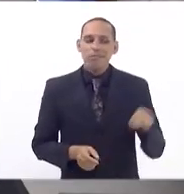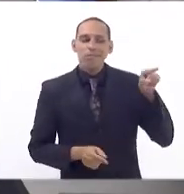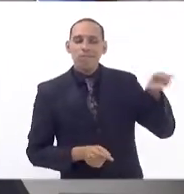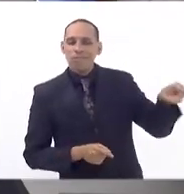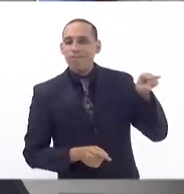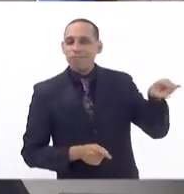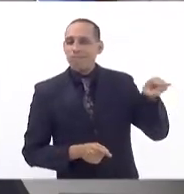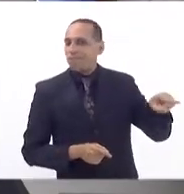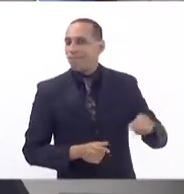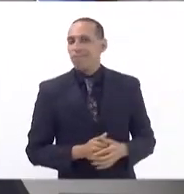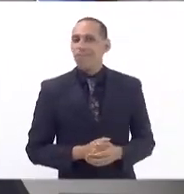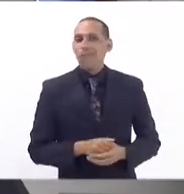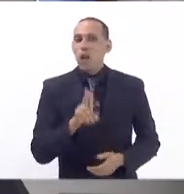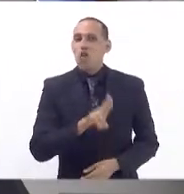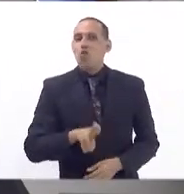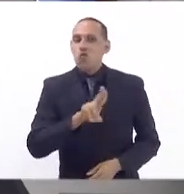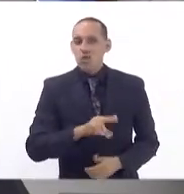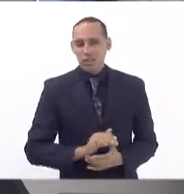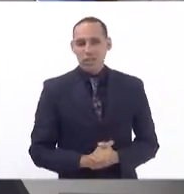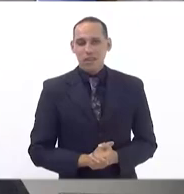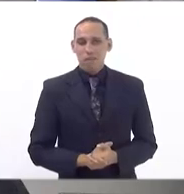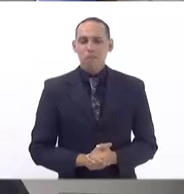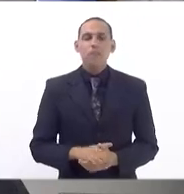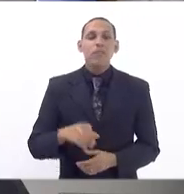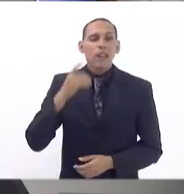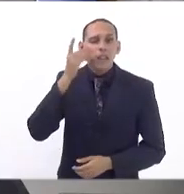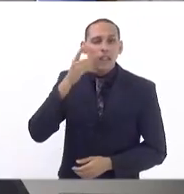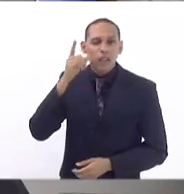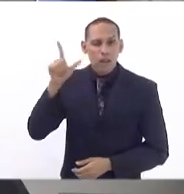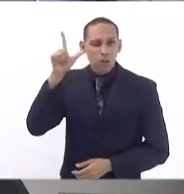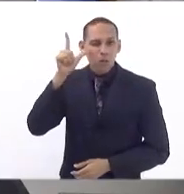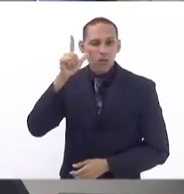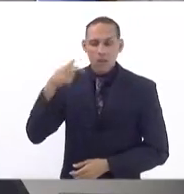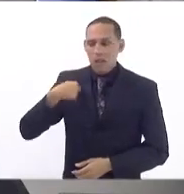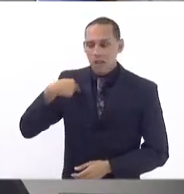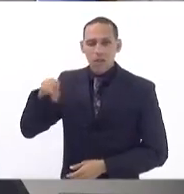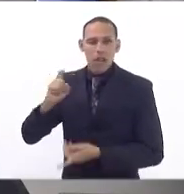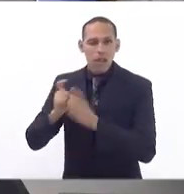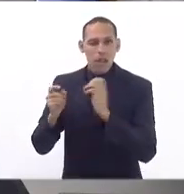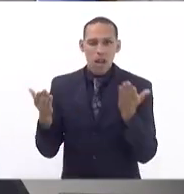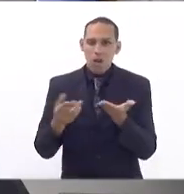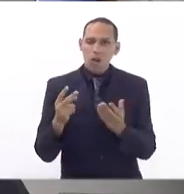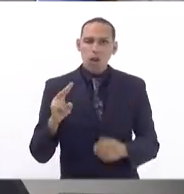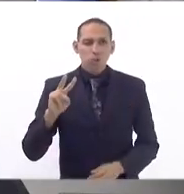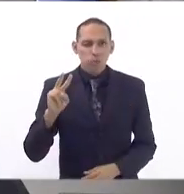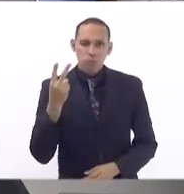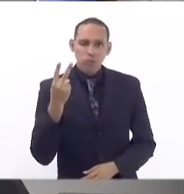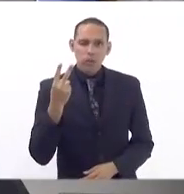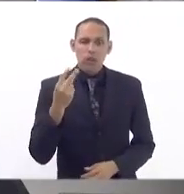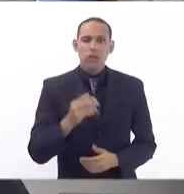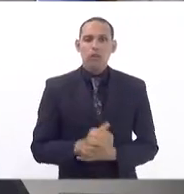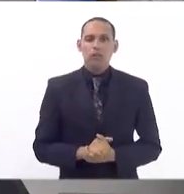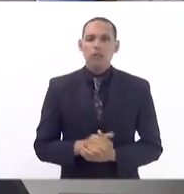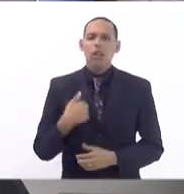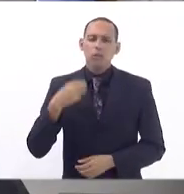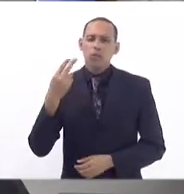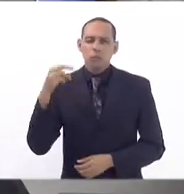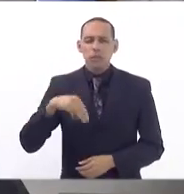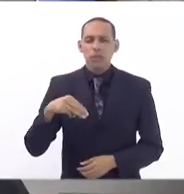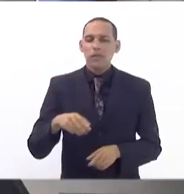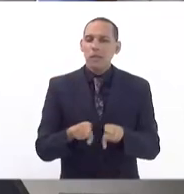ponta uso é o resultado assim eu tenho que pedir a reunião das duas horas no fórum de mobilidade que usar por dois minutos também